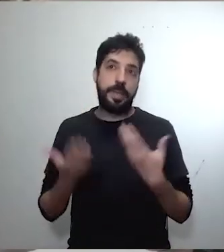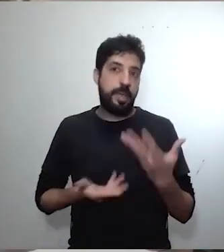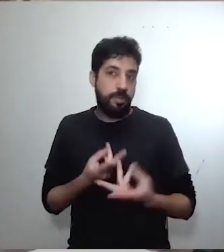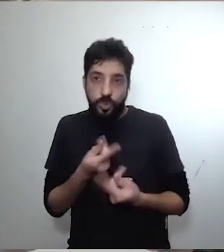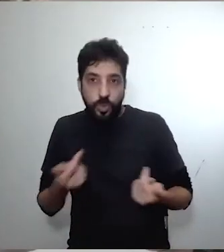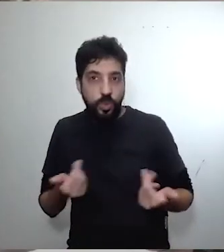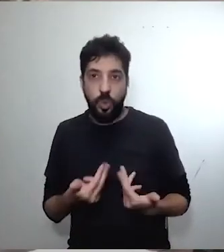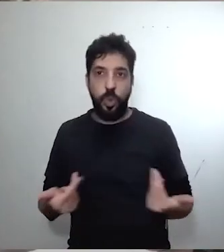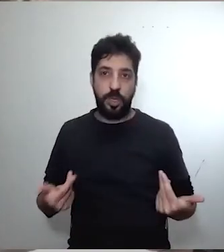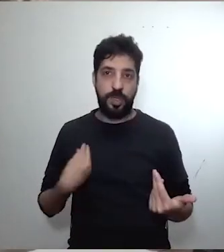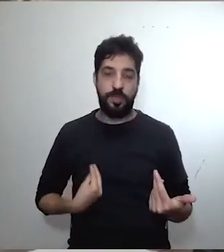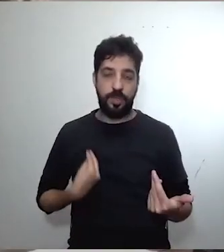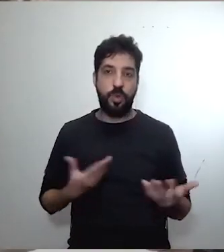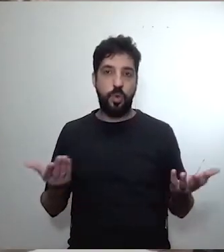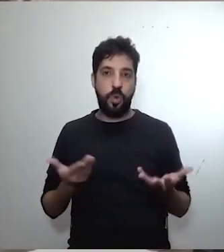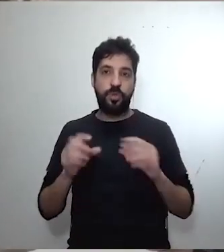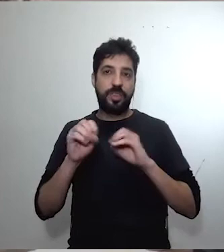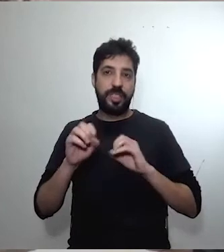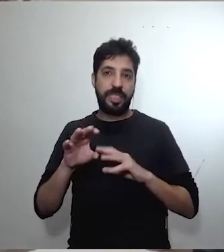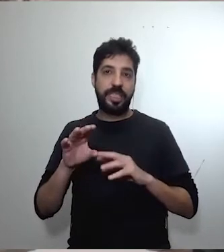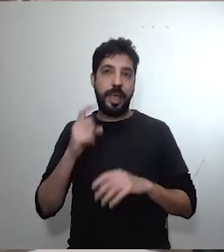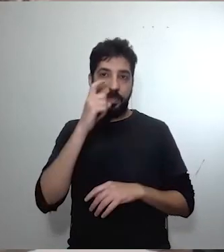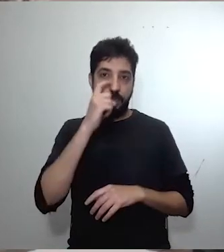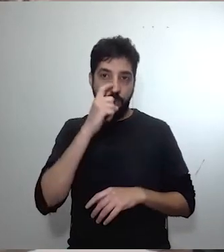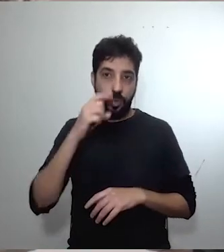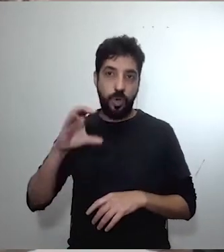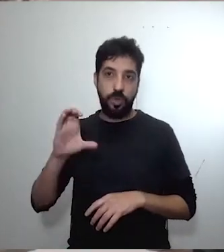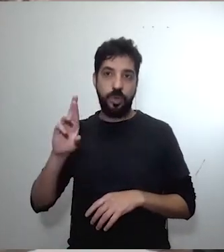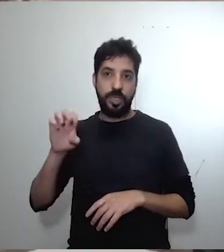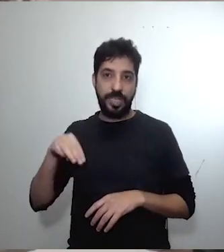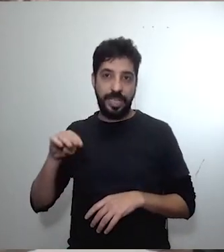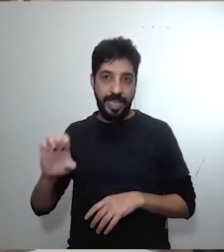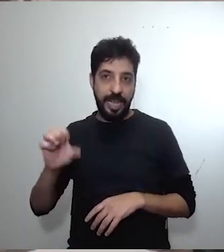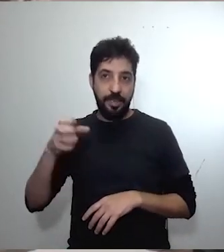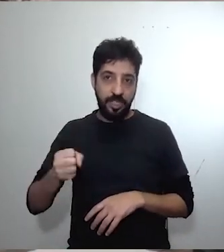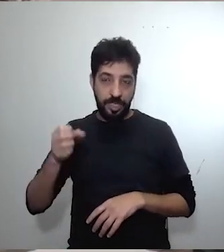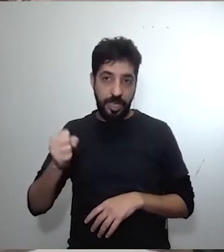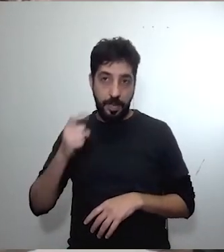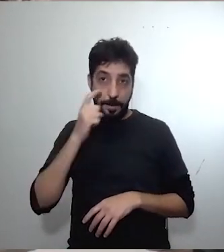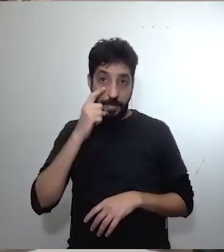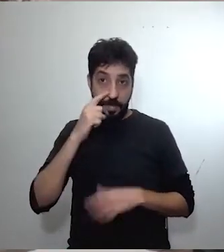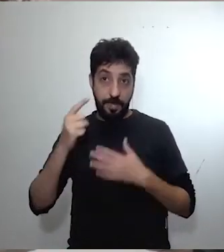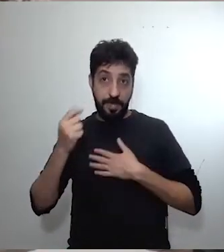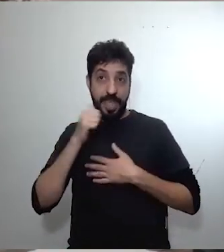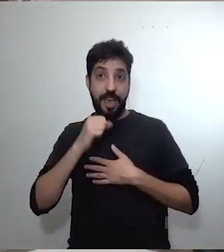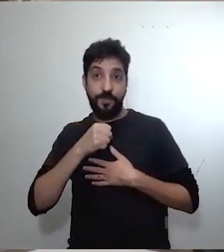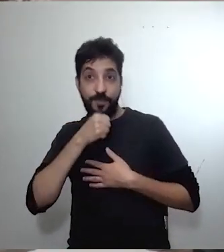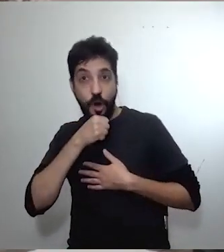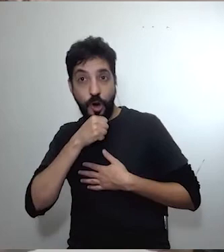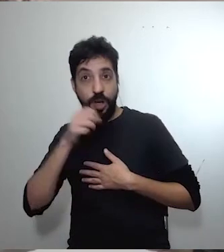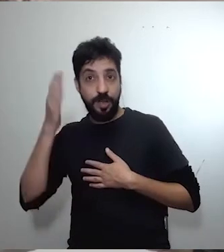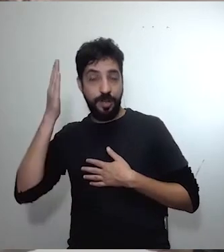mundo. Hoje eu vou ensinar um biscoitinho de creme de leite. É uma receita que veio da minha avó, passou pela